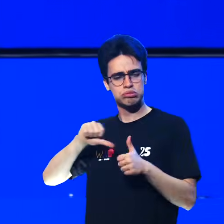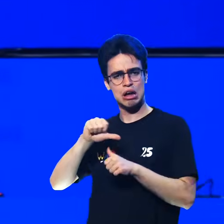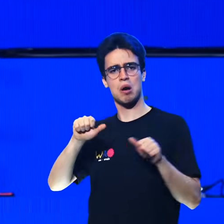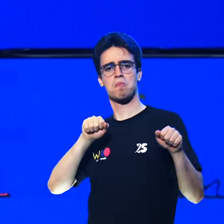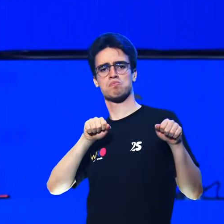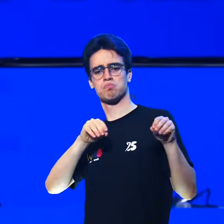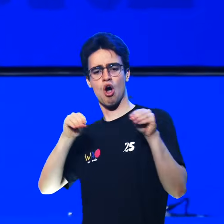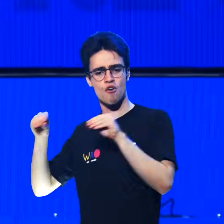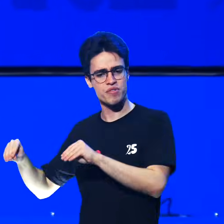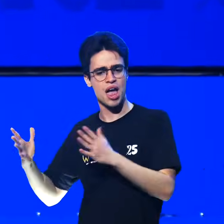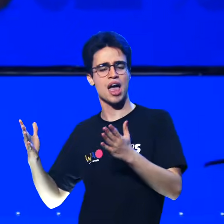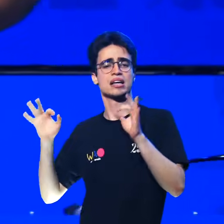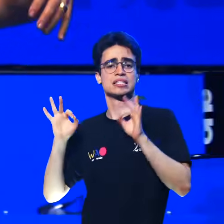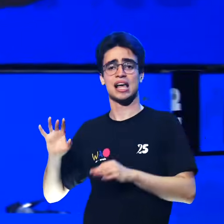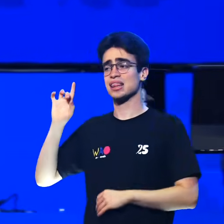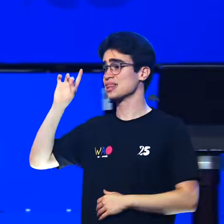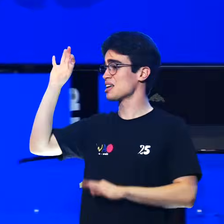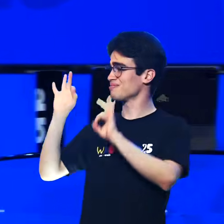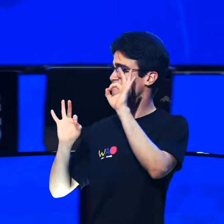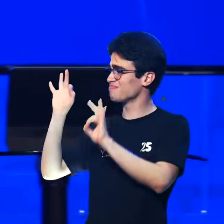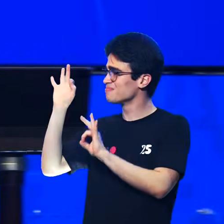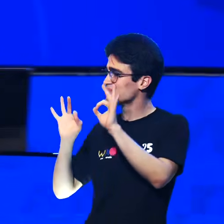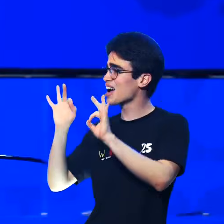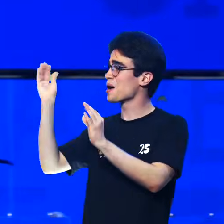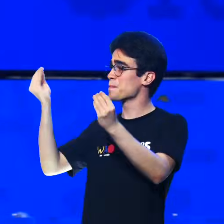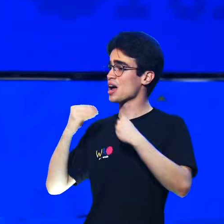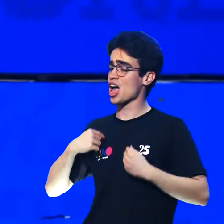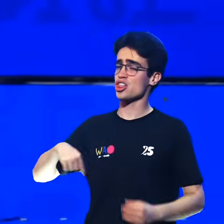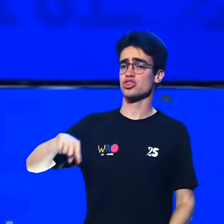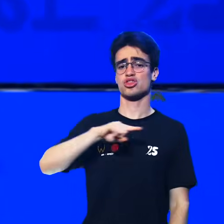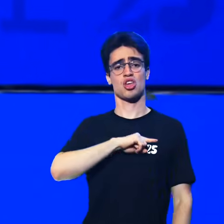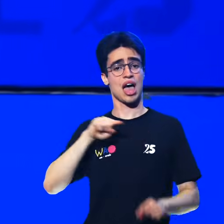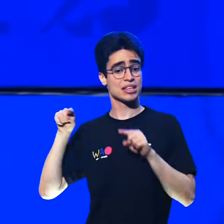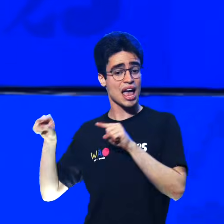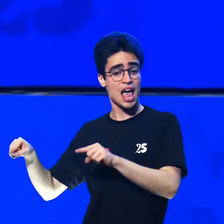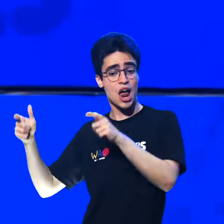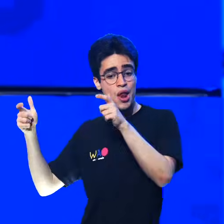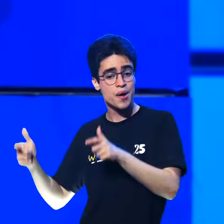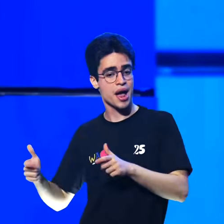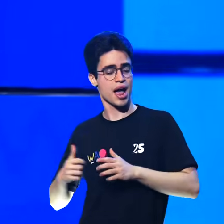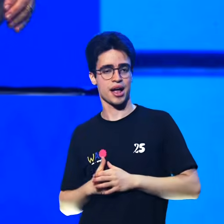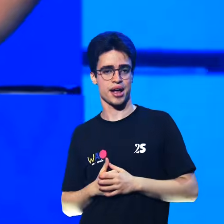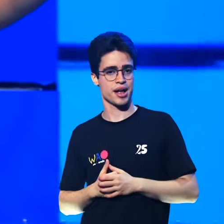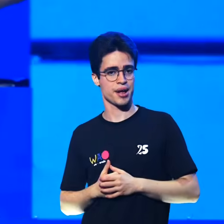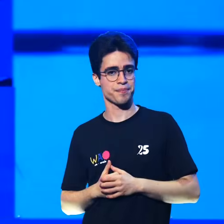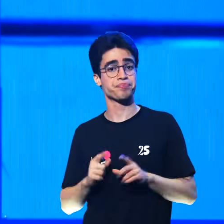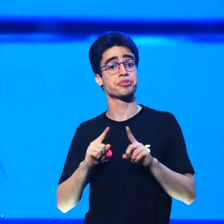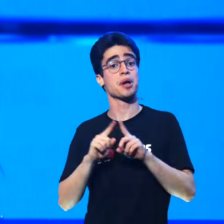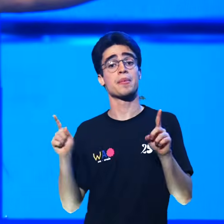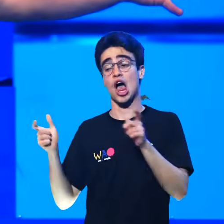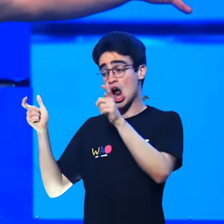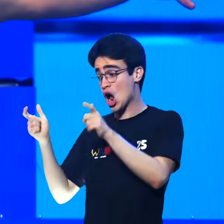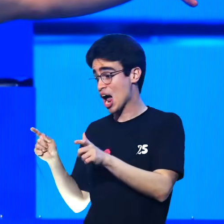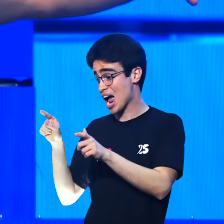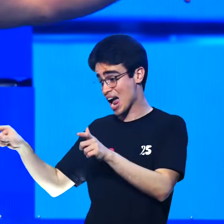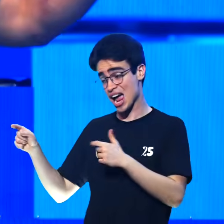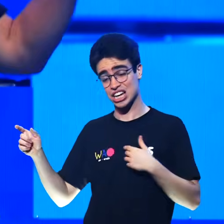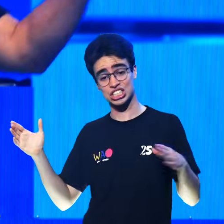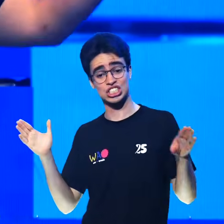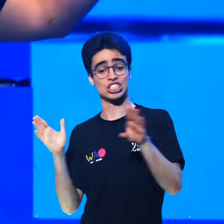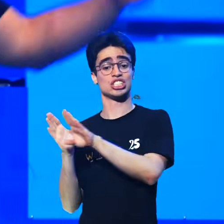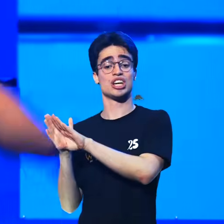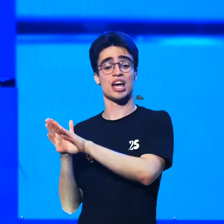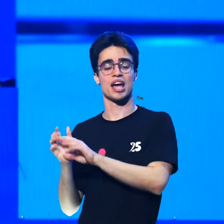porque certamente Deus tem algo para nós nessa outra terra. Mas quando eles chegam nessa outra terra,